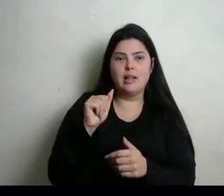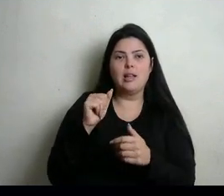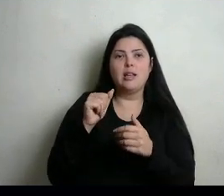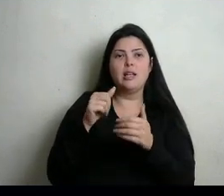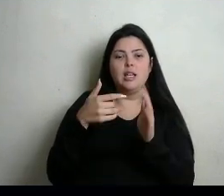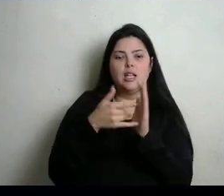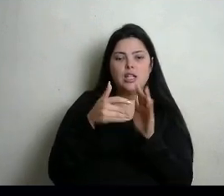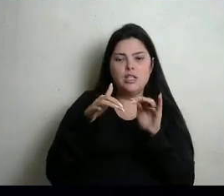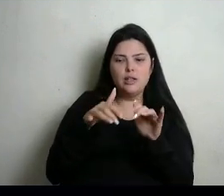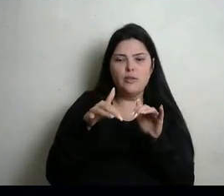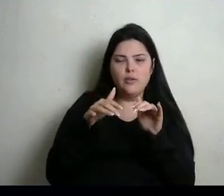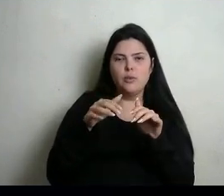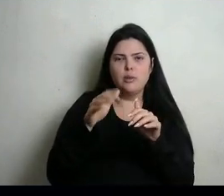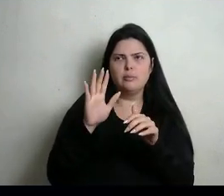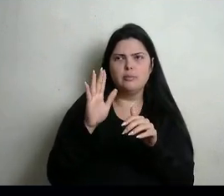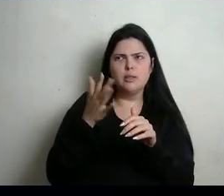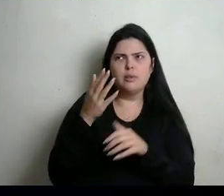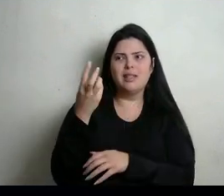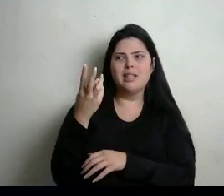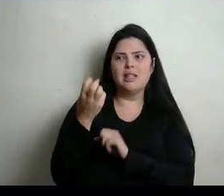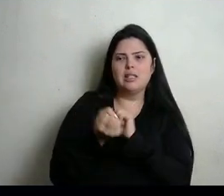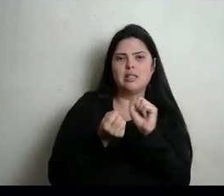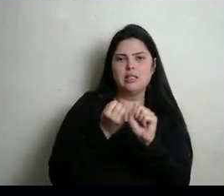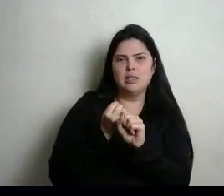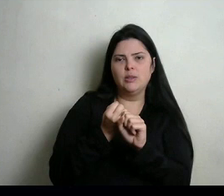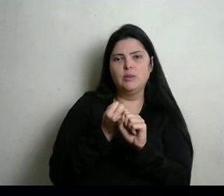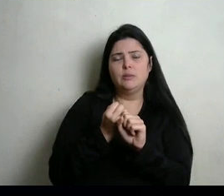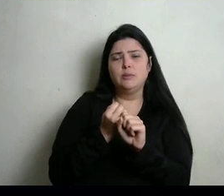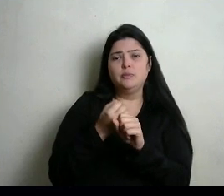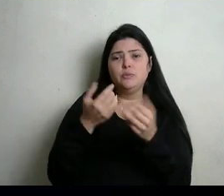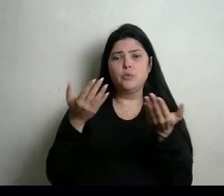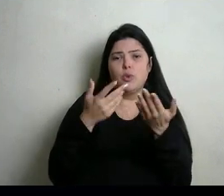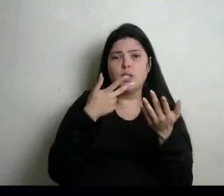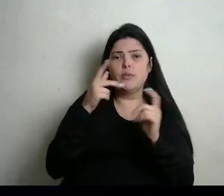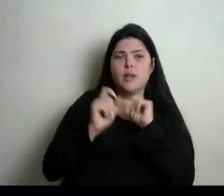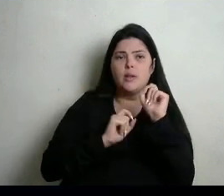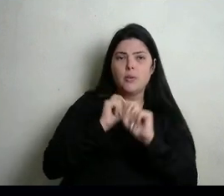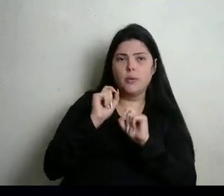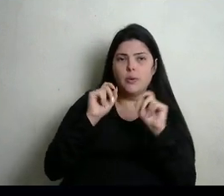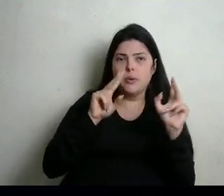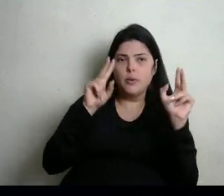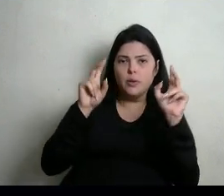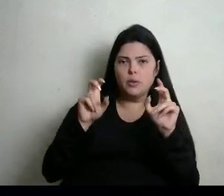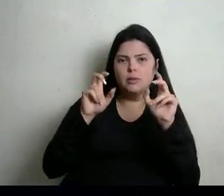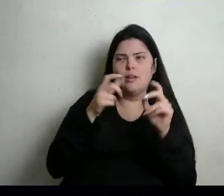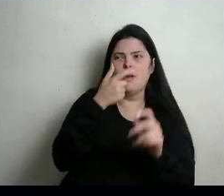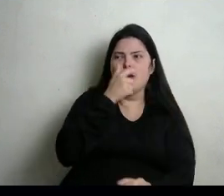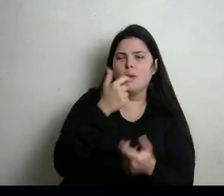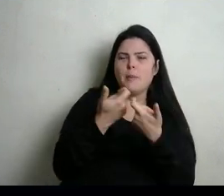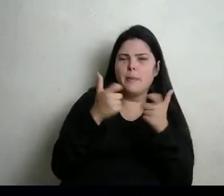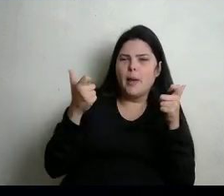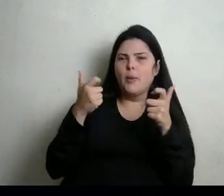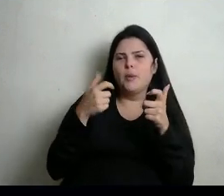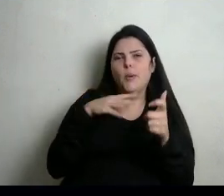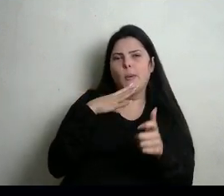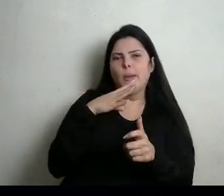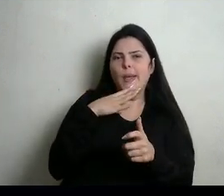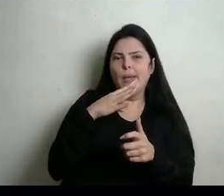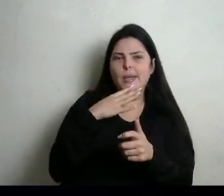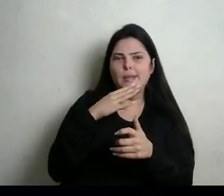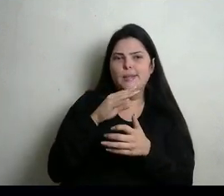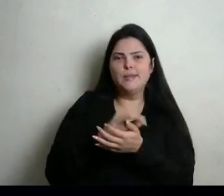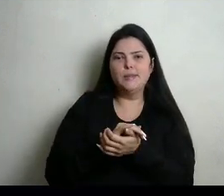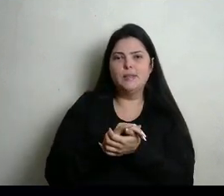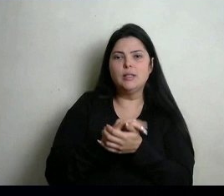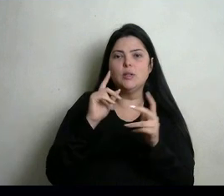há mais ou menos uns 3 anos. E hoje eu vim aqui falar sobre um assunto que eu tenho certeza que a maioria de vocês já ouviu falar, que é sobre o